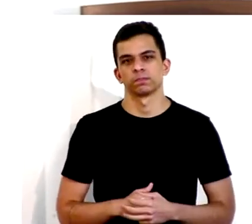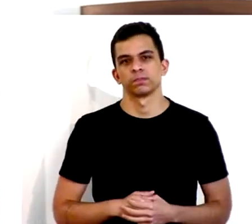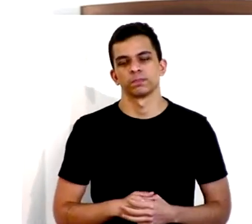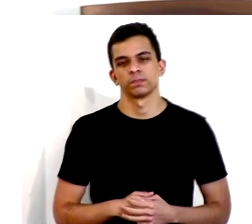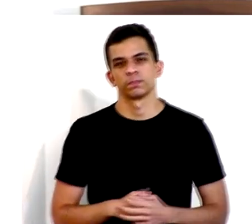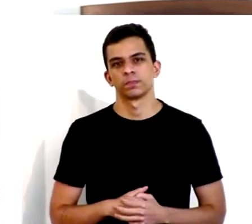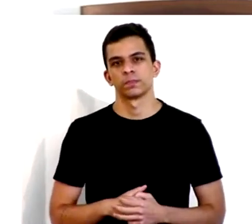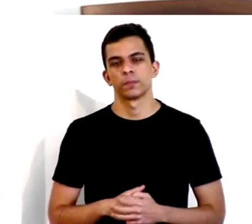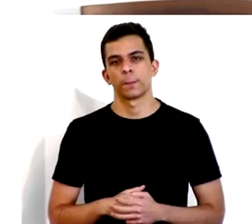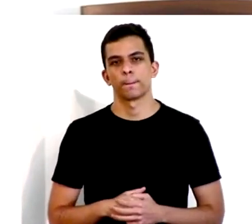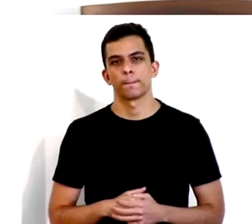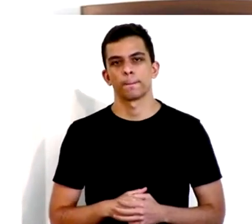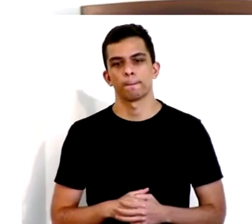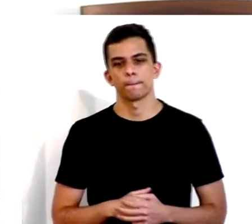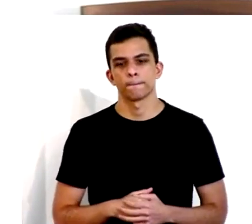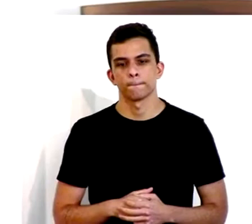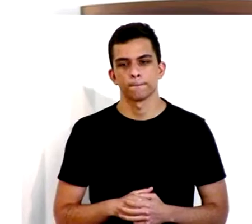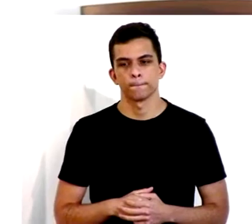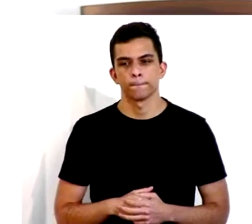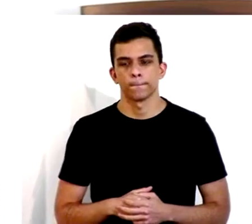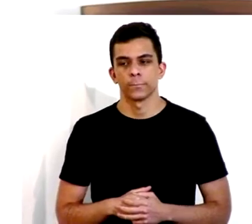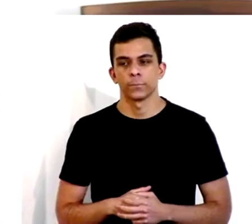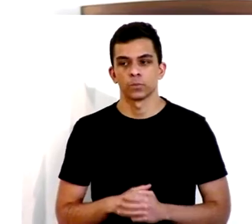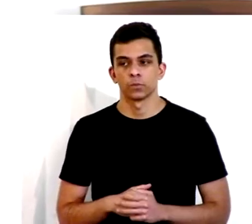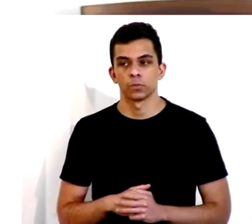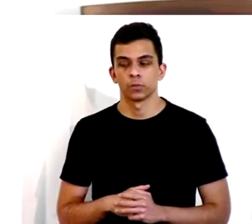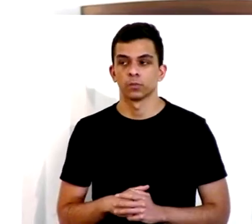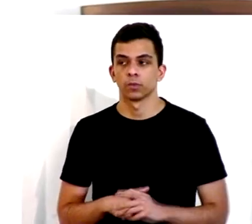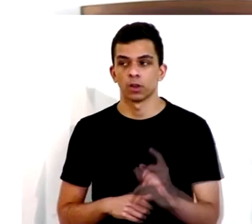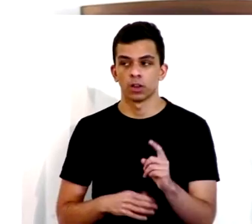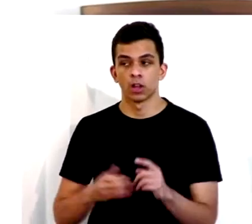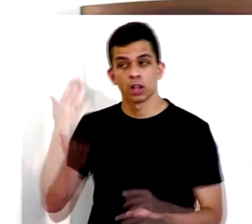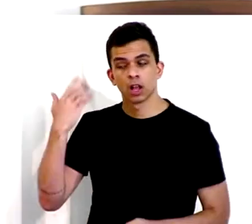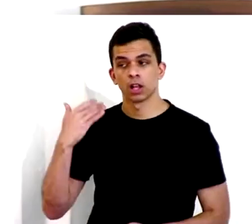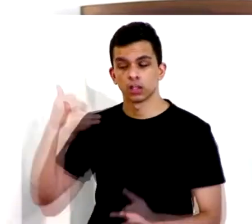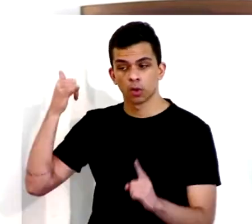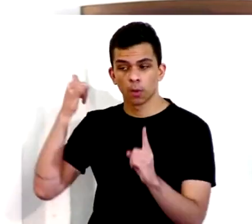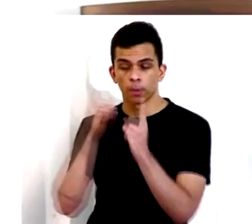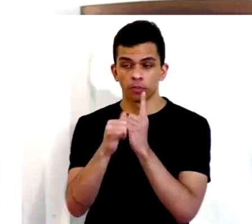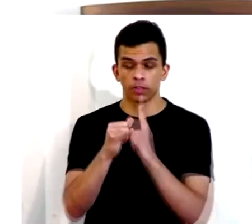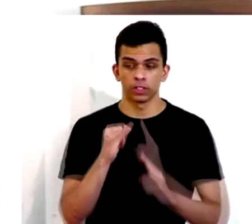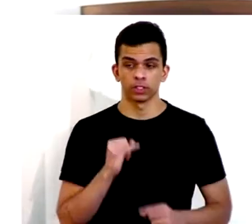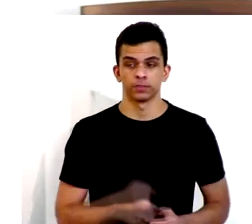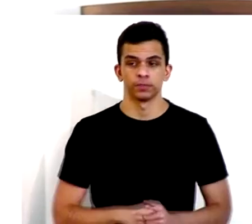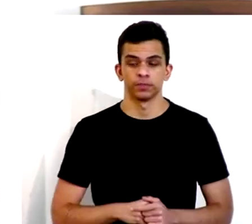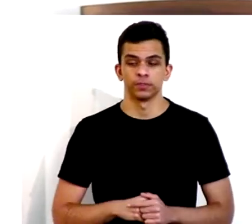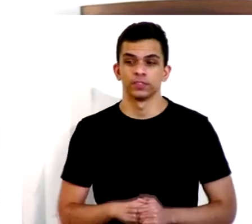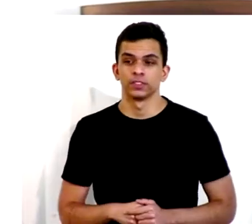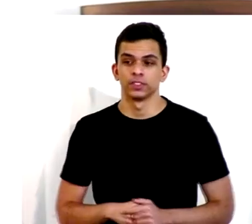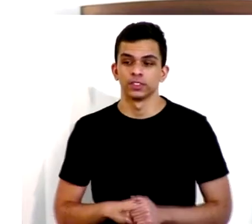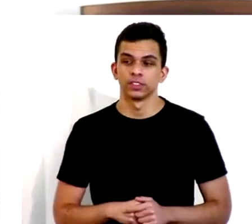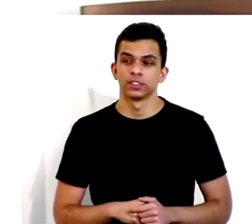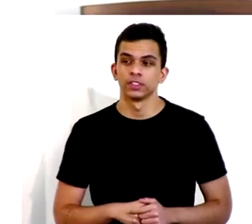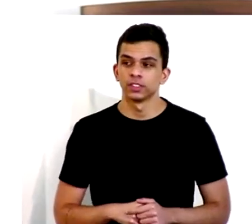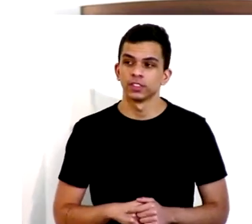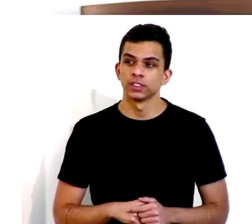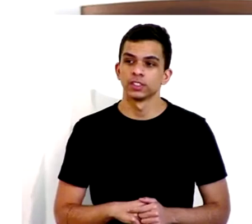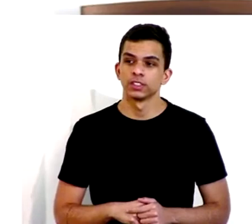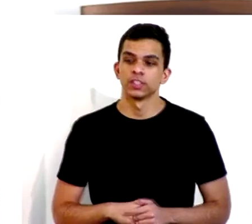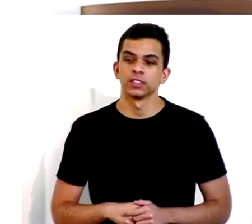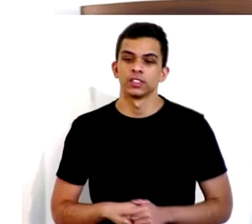E como diz o profeta, lá em Isaías 53:10, Deus, nesse sacrifício voluntário de